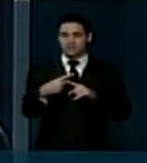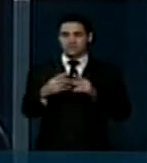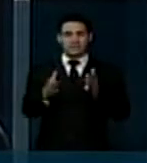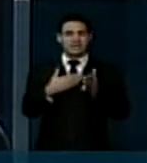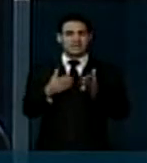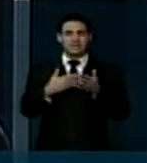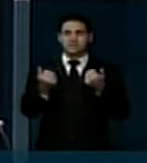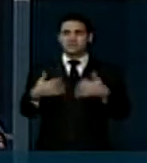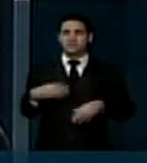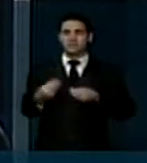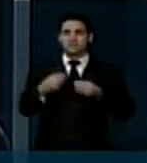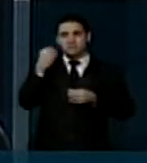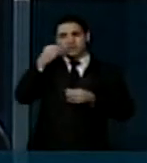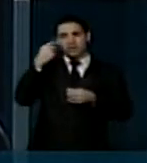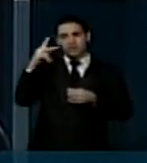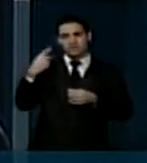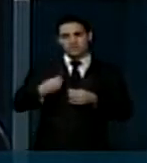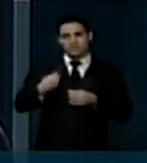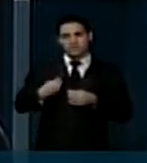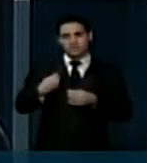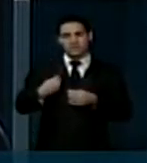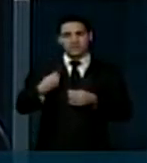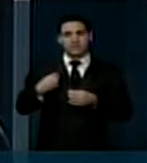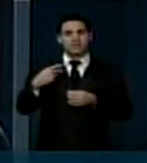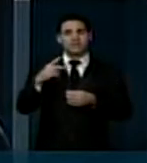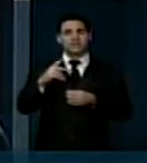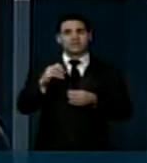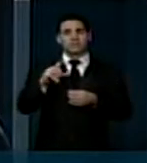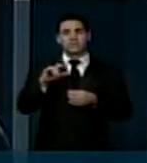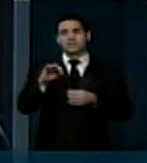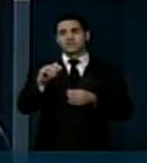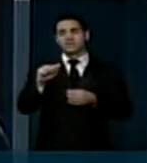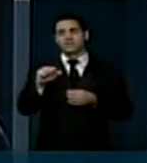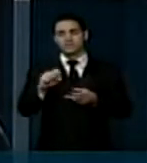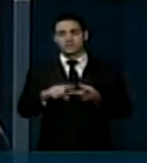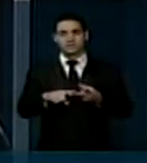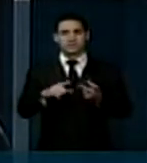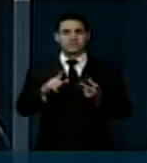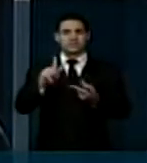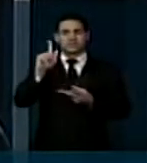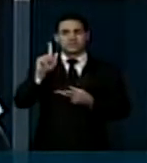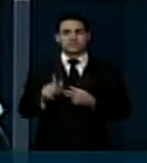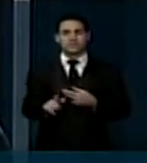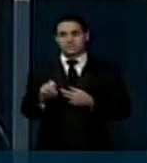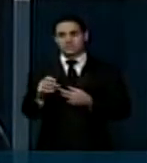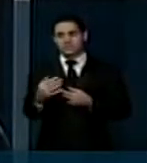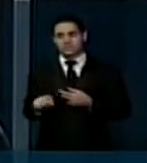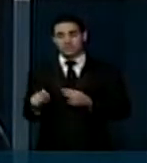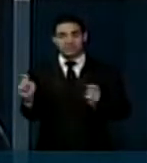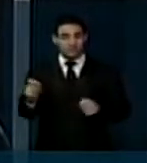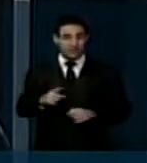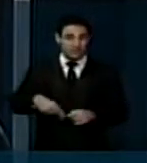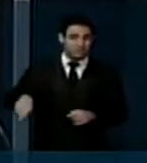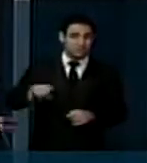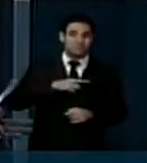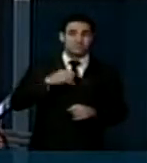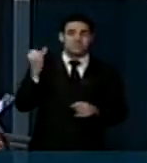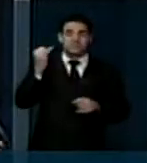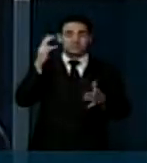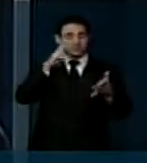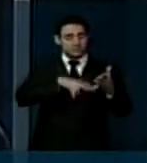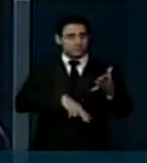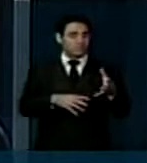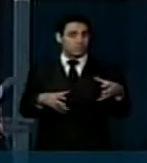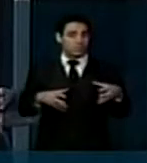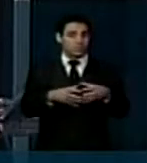sua experiência de vida, da sua experiência na política, na sua experiência de gestão. É um livro que serve para todos nós, que serve para a